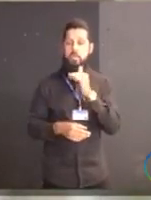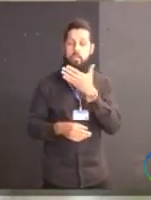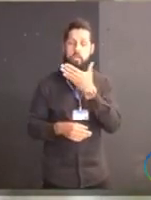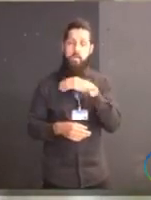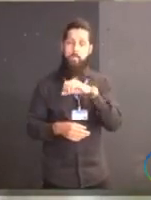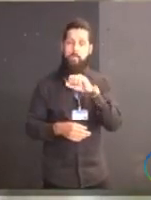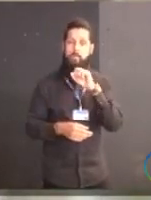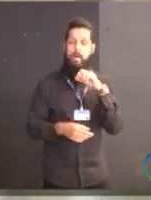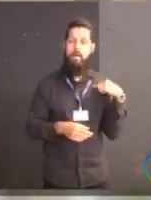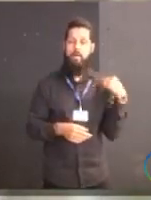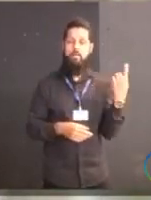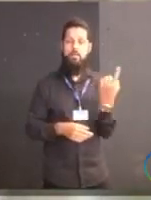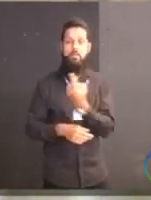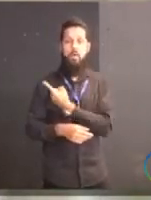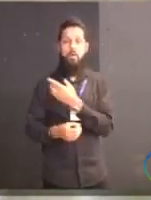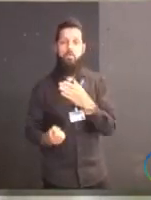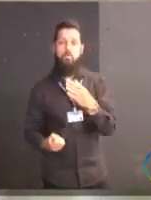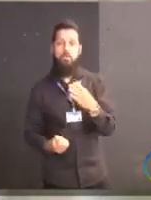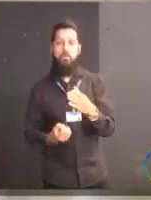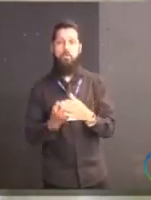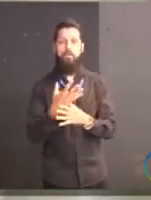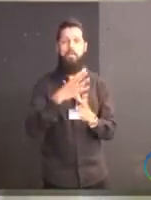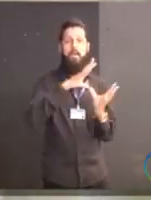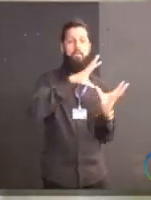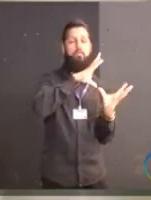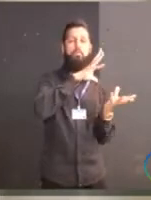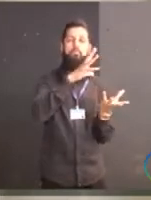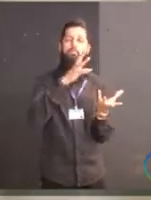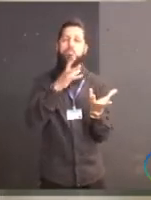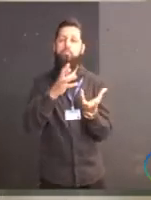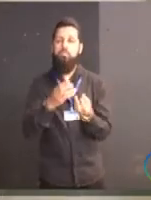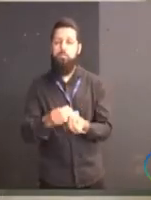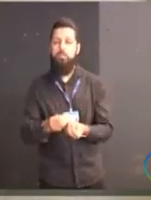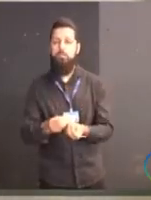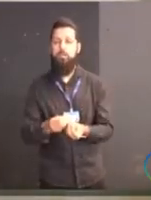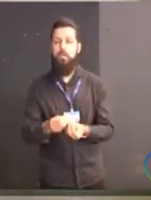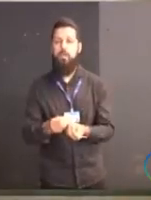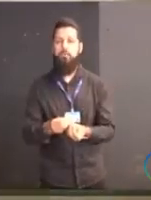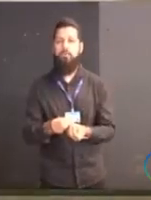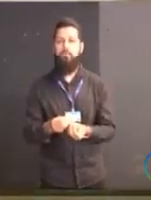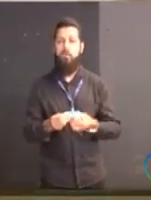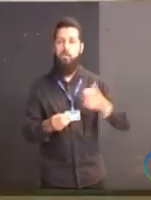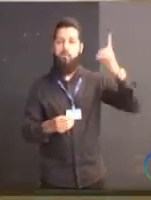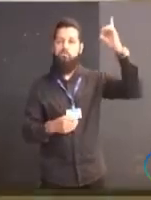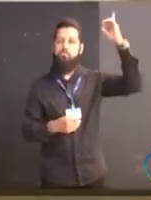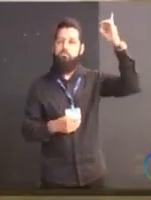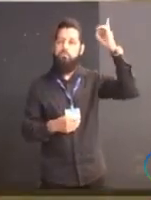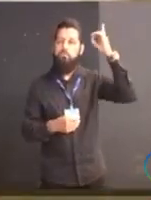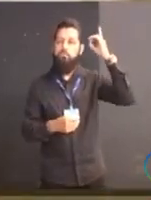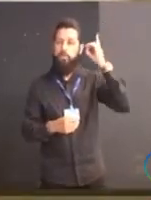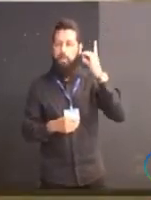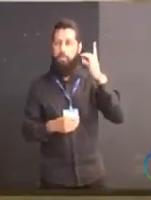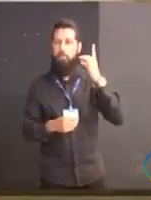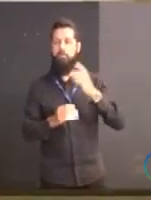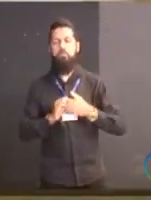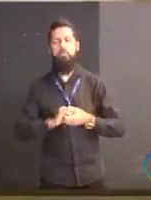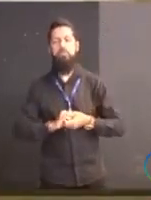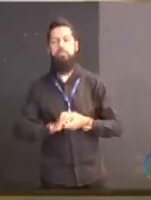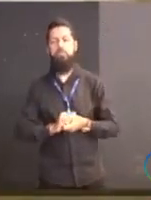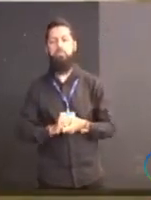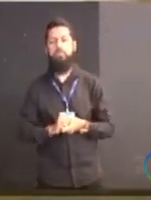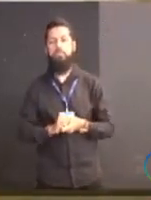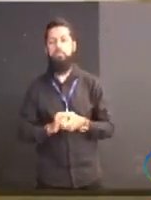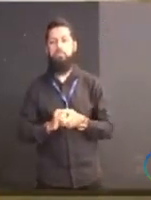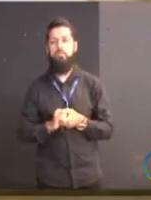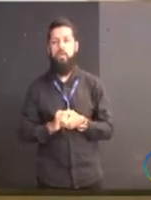Deus, então, a força que representa Deus, devia se manifestado em